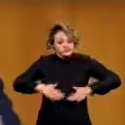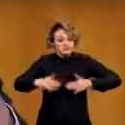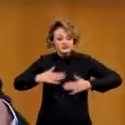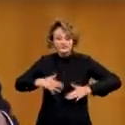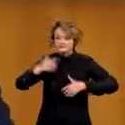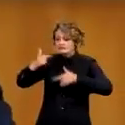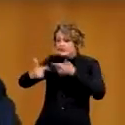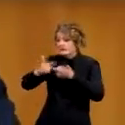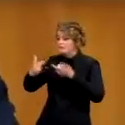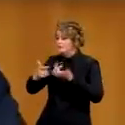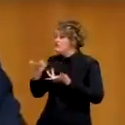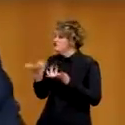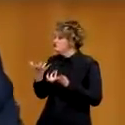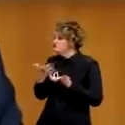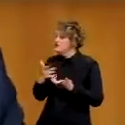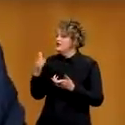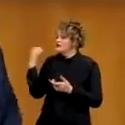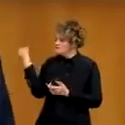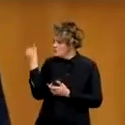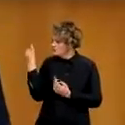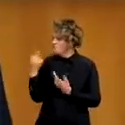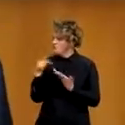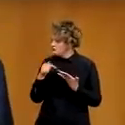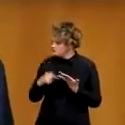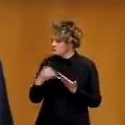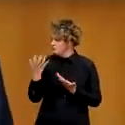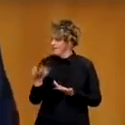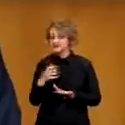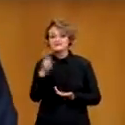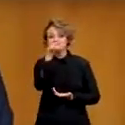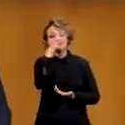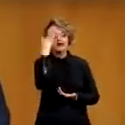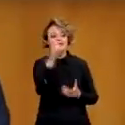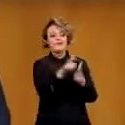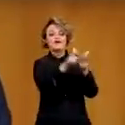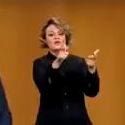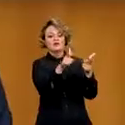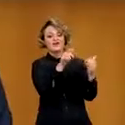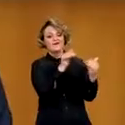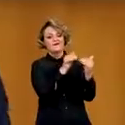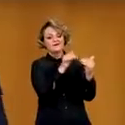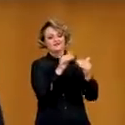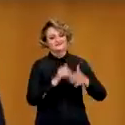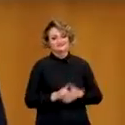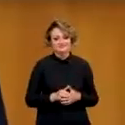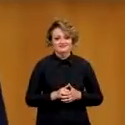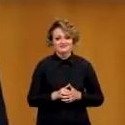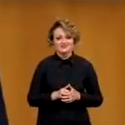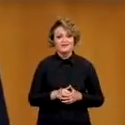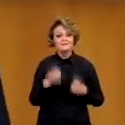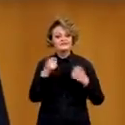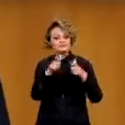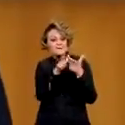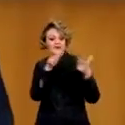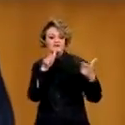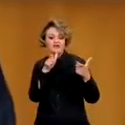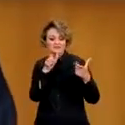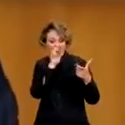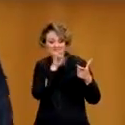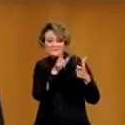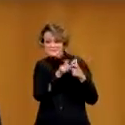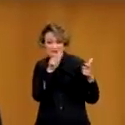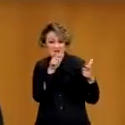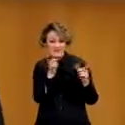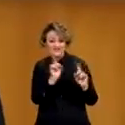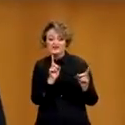que o governo considera que são importantes para o país, uhum. Para a sociedade brasileira. Você tem que ter uma maioria, porque senão